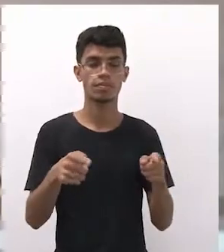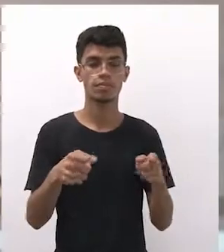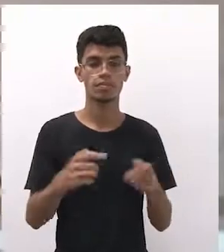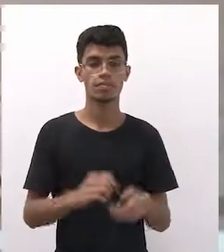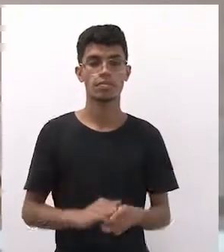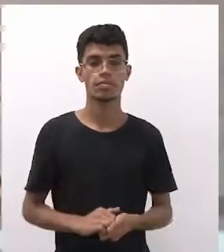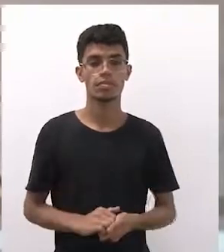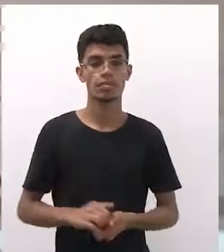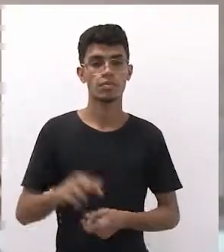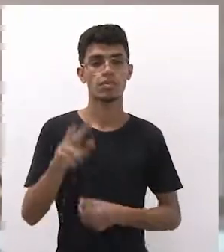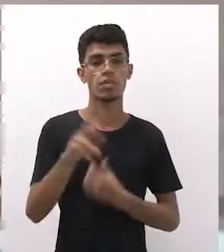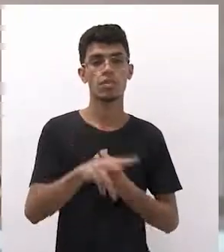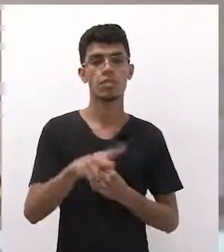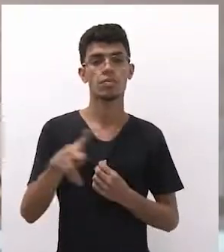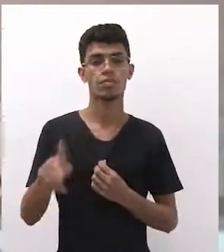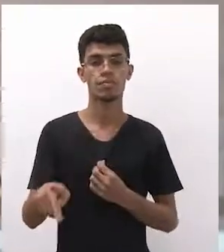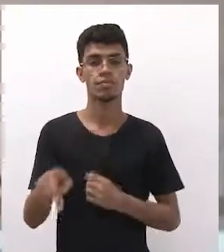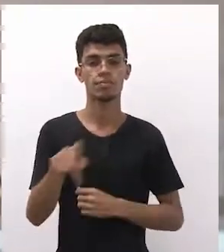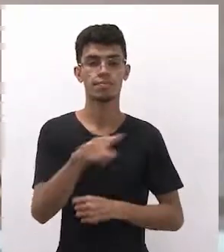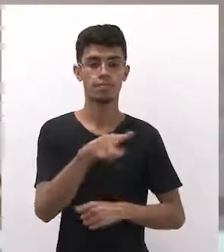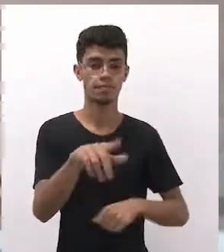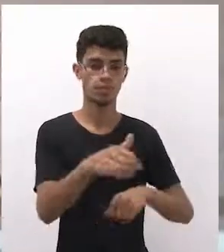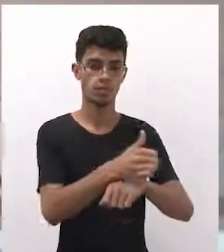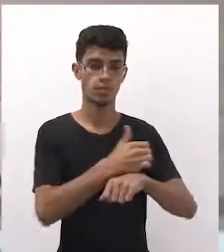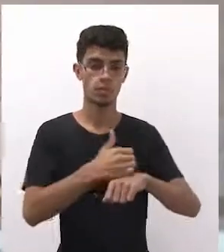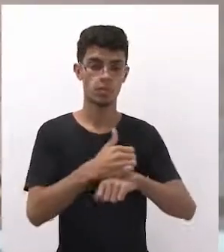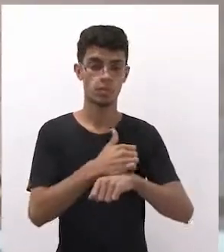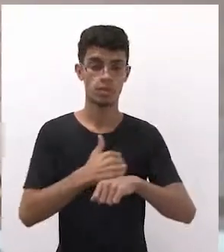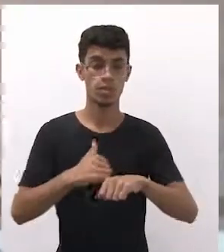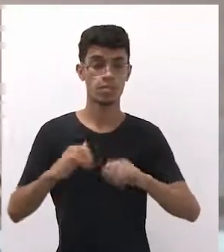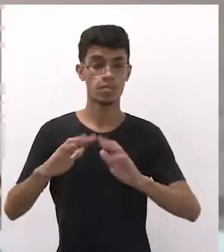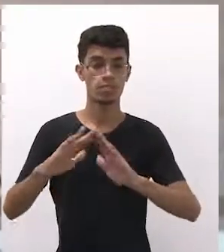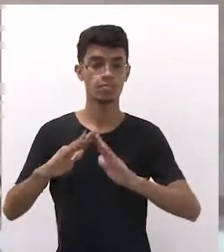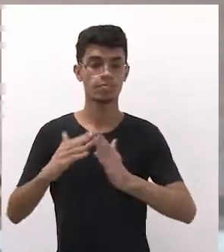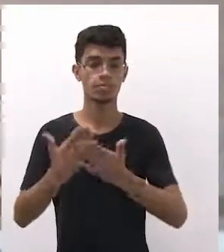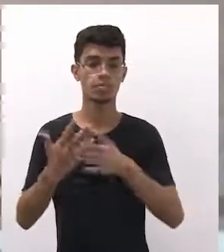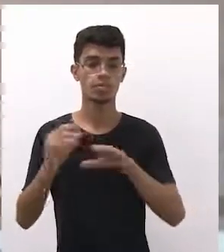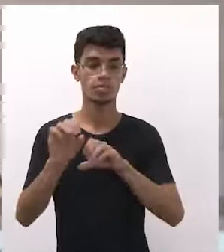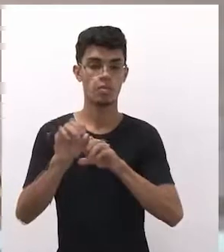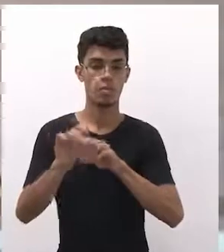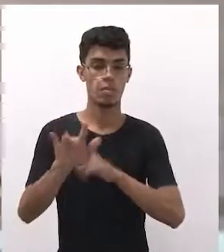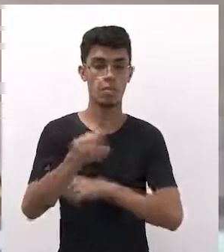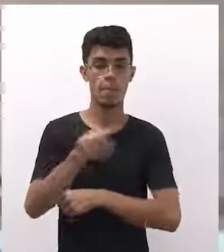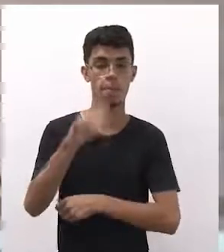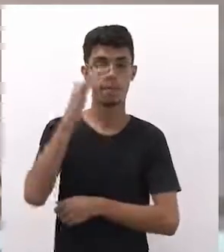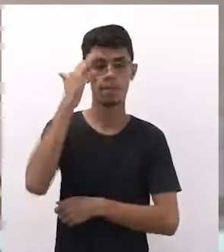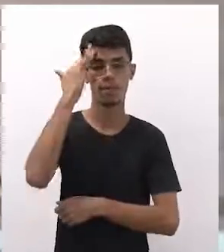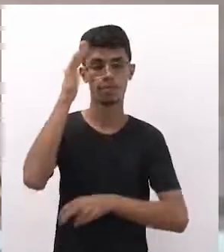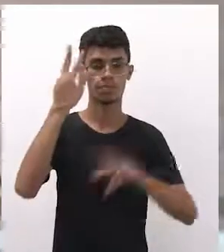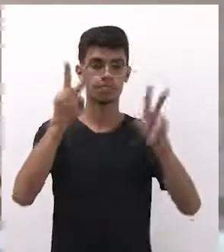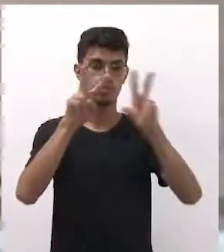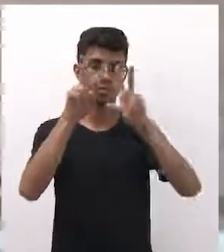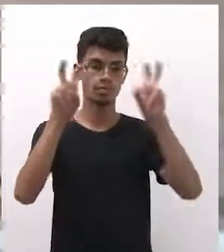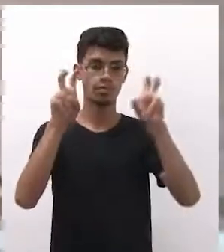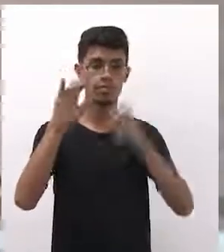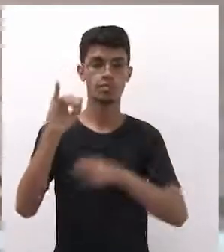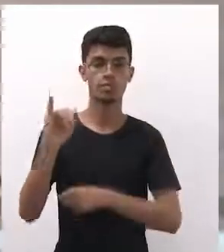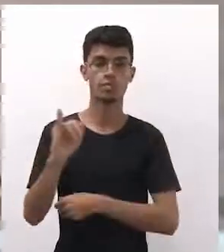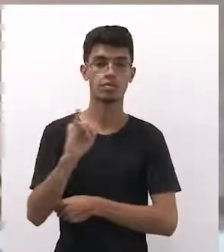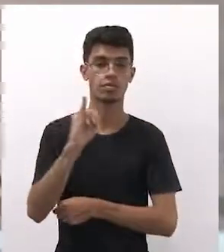para os professores e profissionais da educação, mas saibam que esse é um tema que vale a pena,